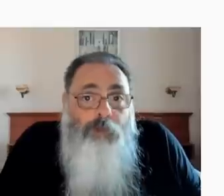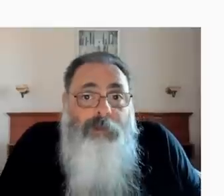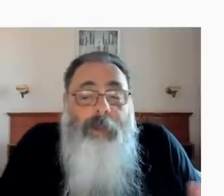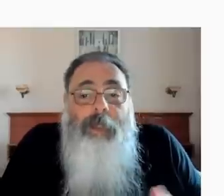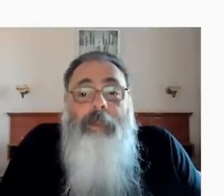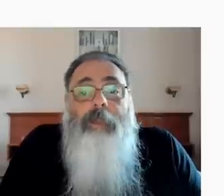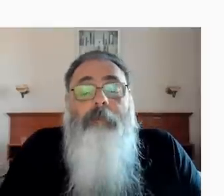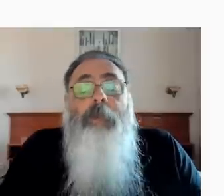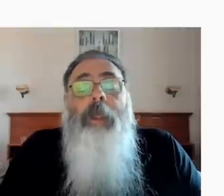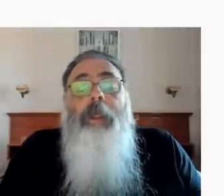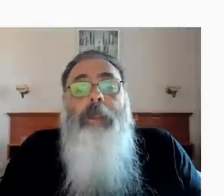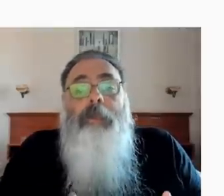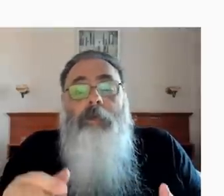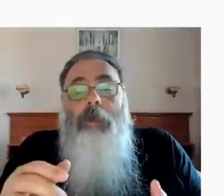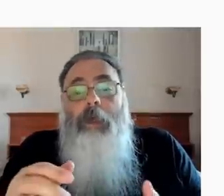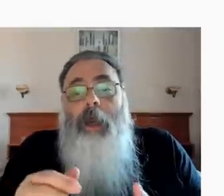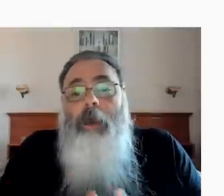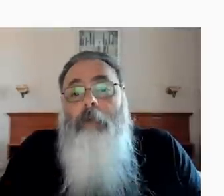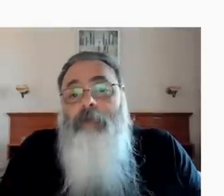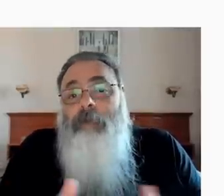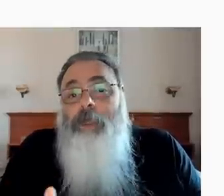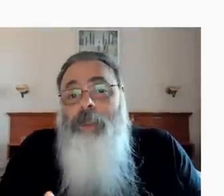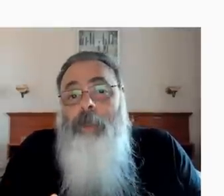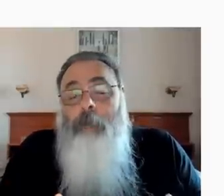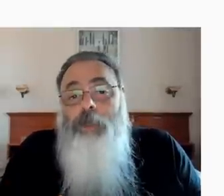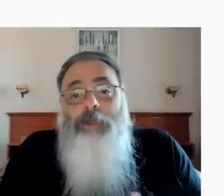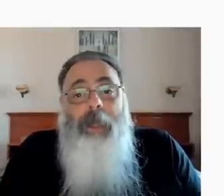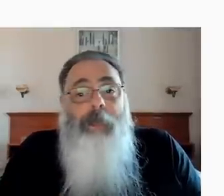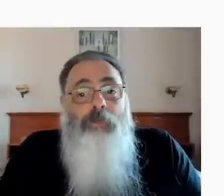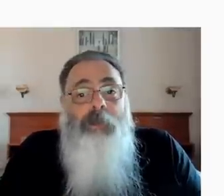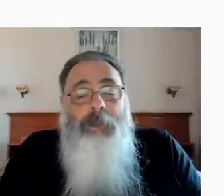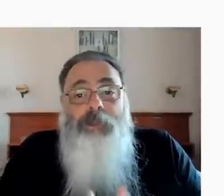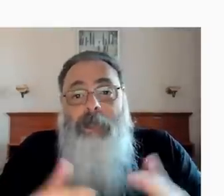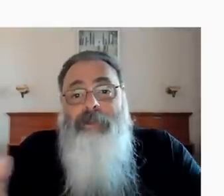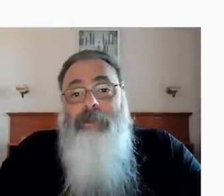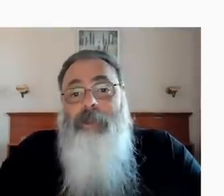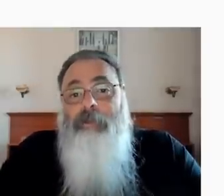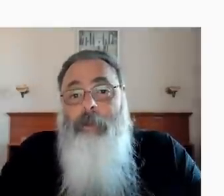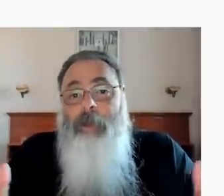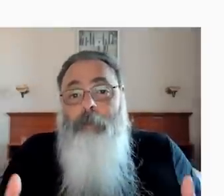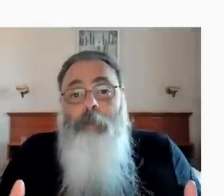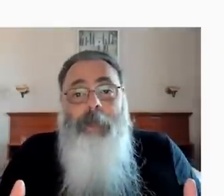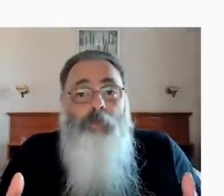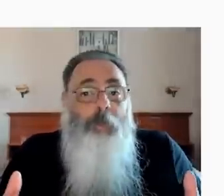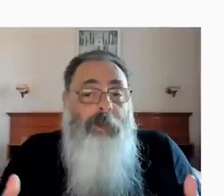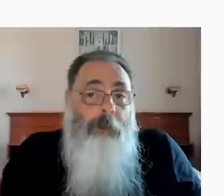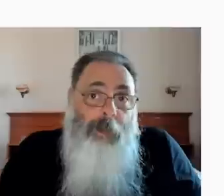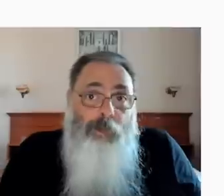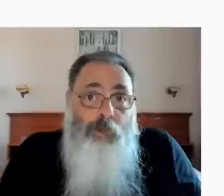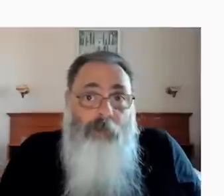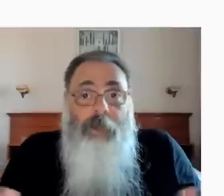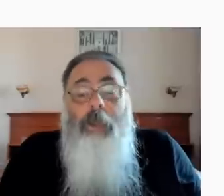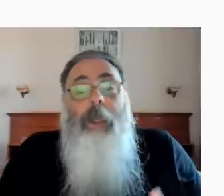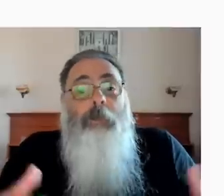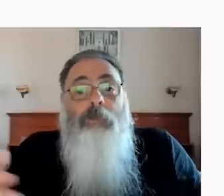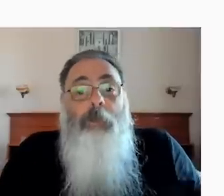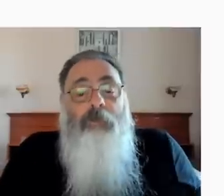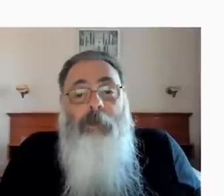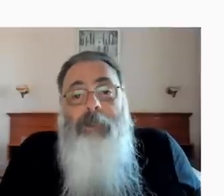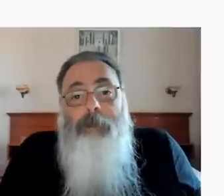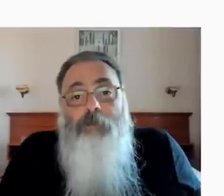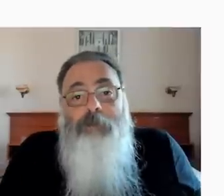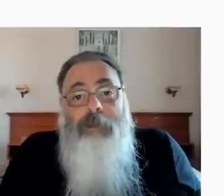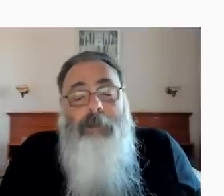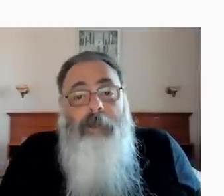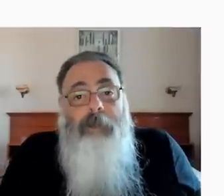né não começou a trabalhar ainda então a vantagem que ele pode dar é justamente aceitar trabalhar por menos por quê Porque ele é jovem